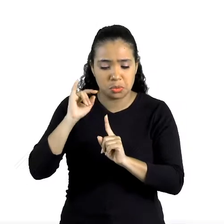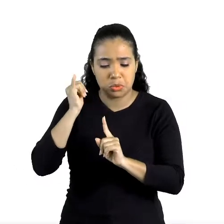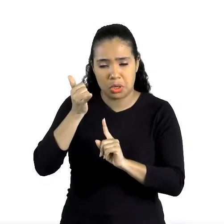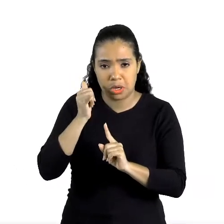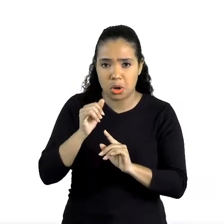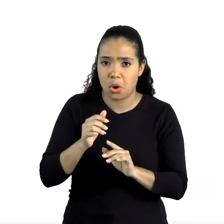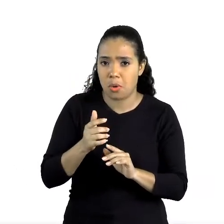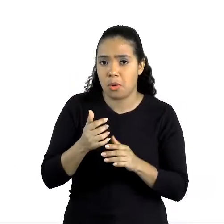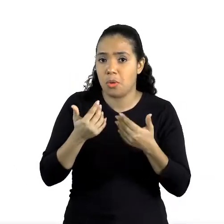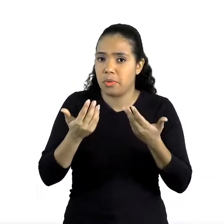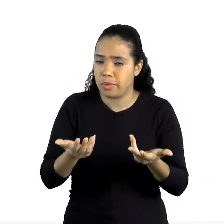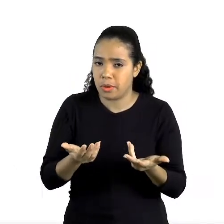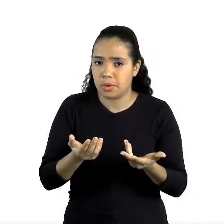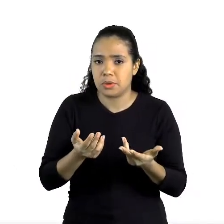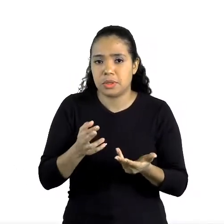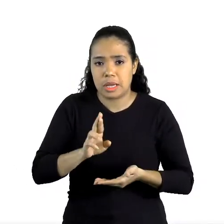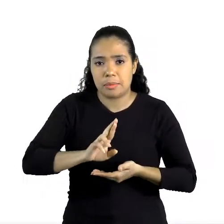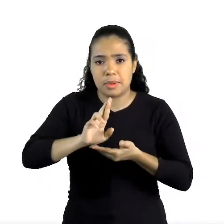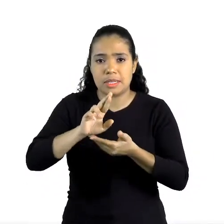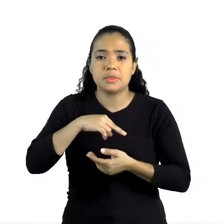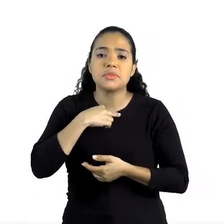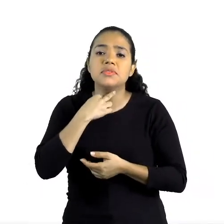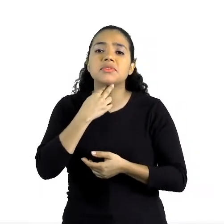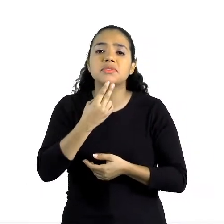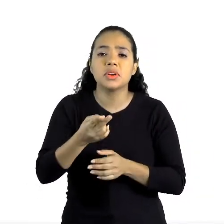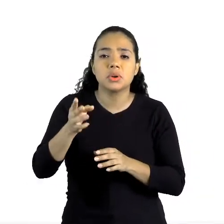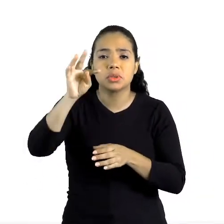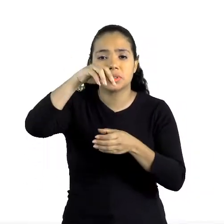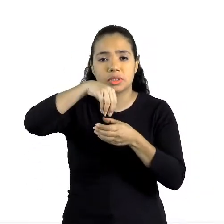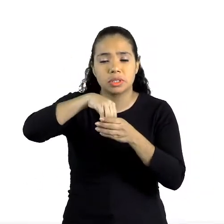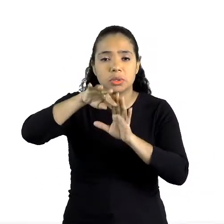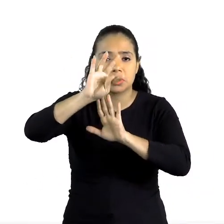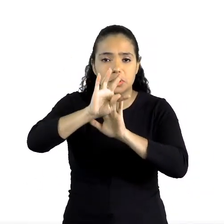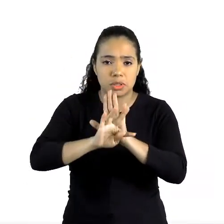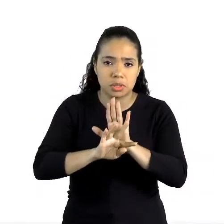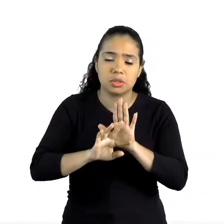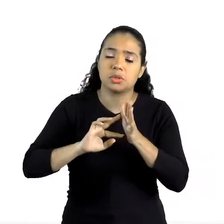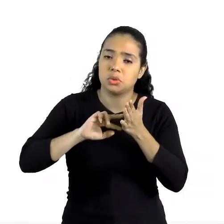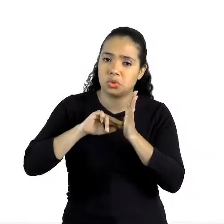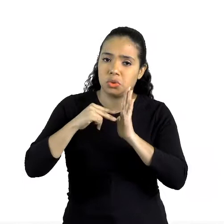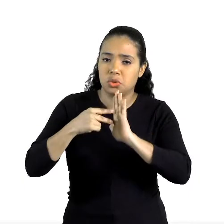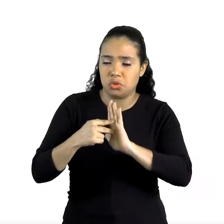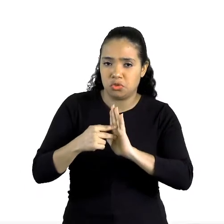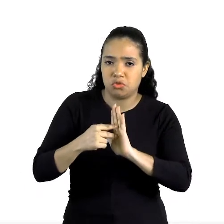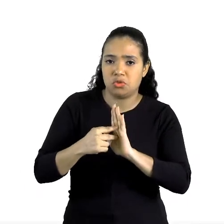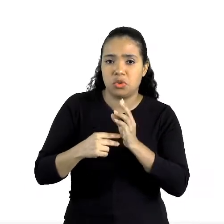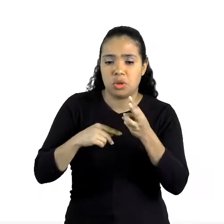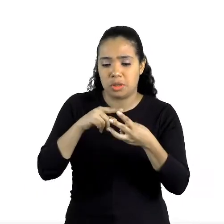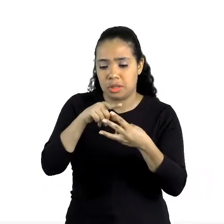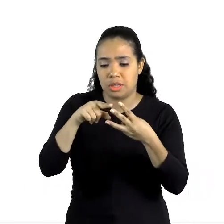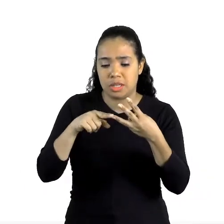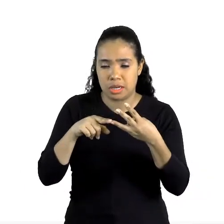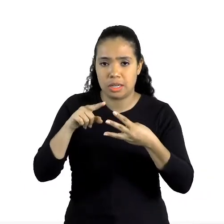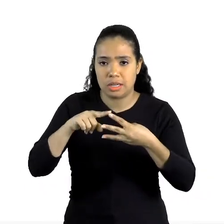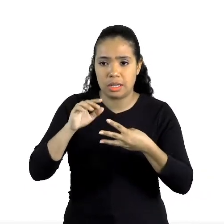Em outras palavras, representa a voz do texto, sendo classificados em basicamente 3